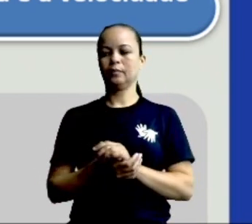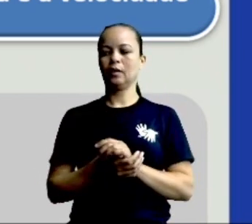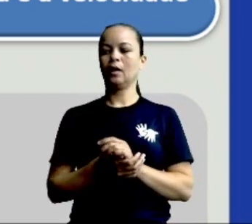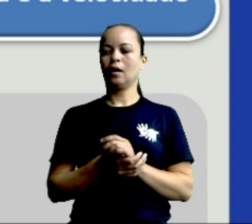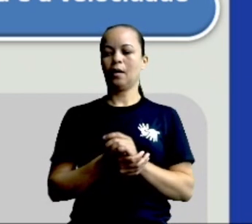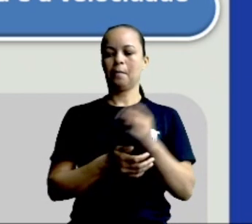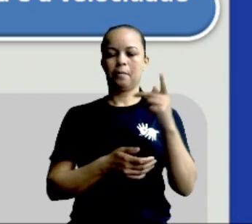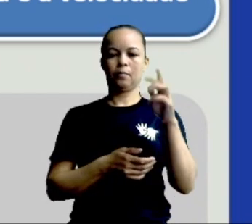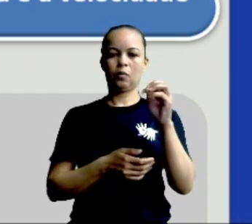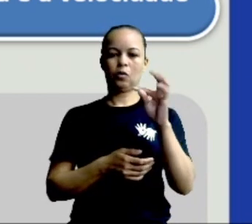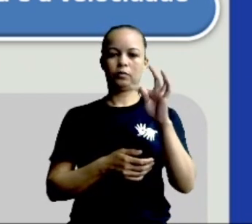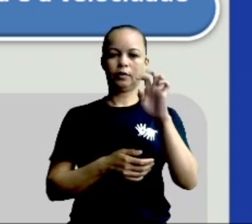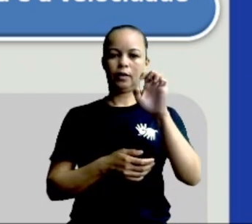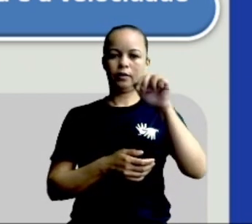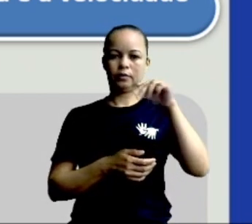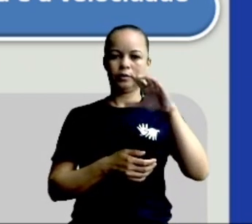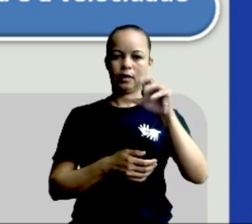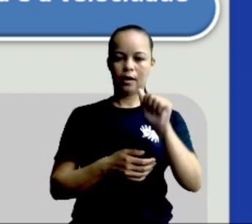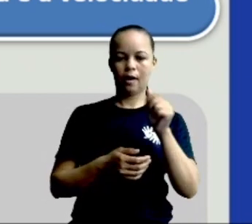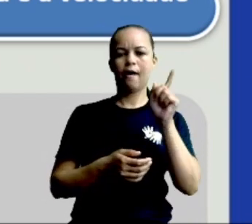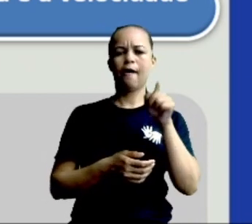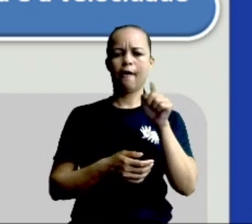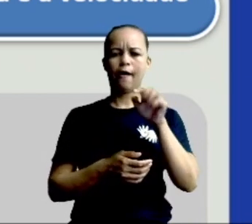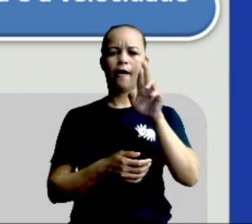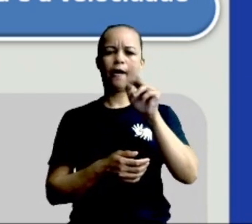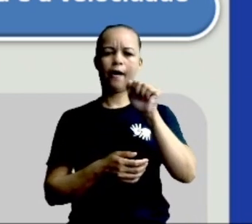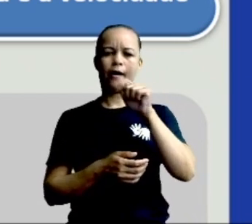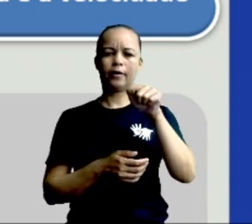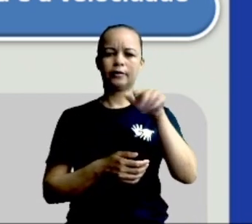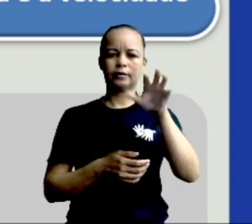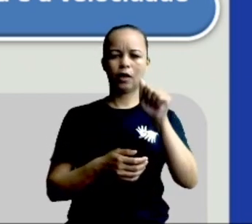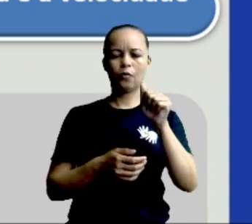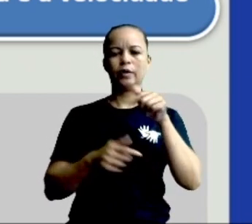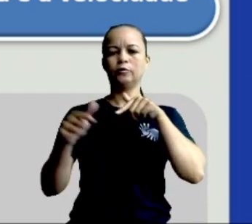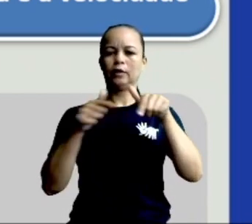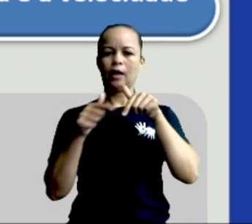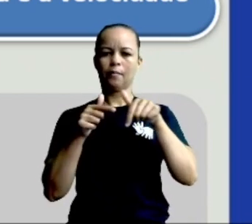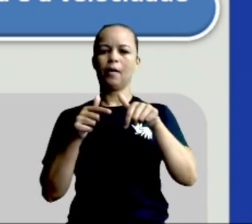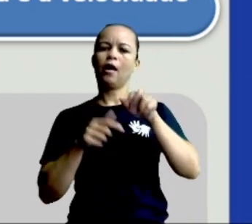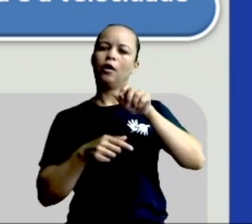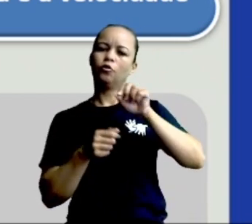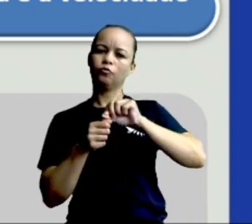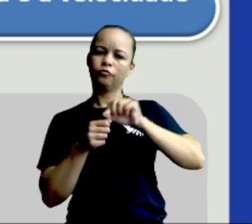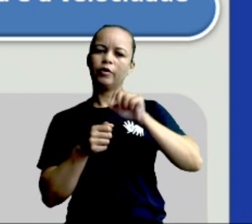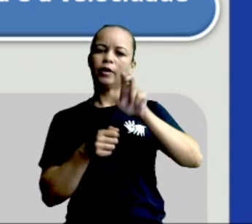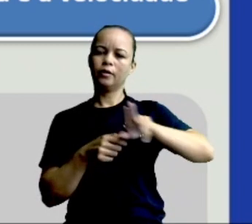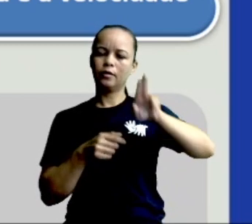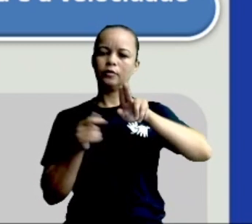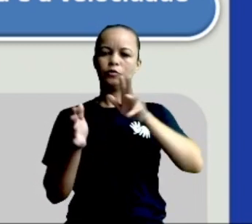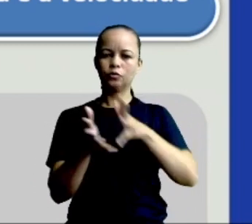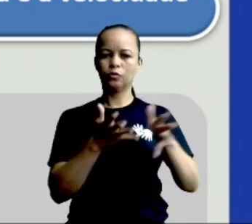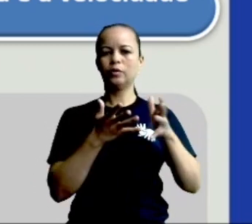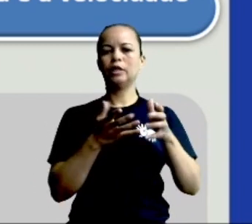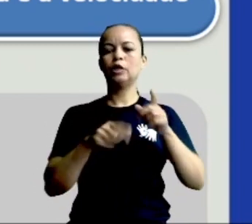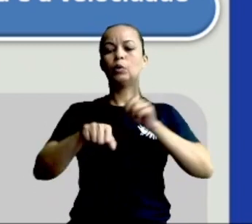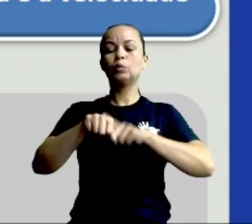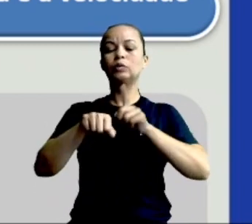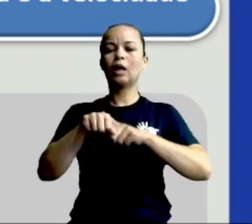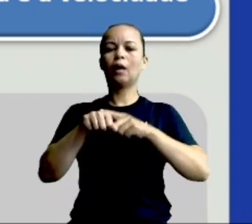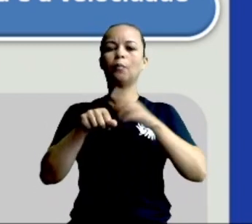razão entre o trabalho realizado, tá, e o tempo gasto. Acabamos de ver também em